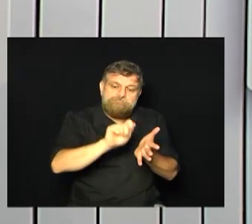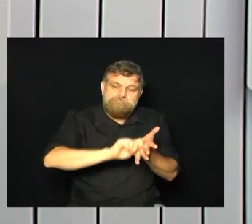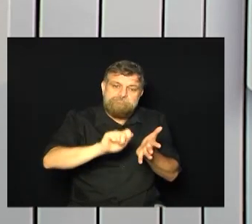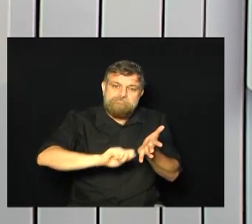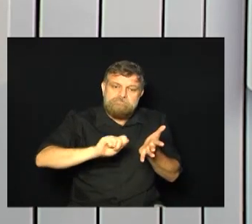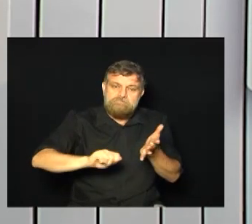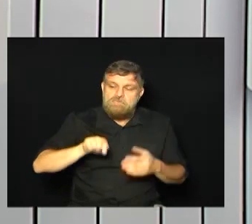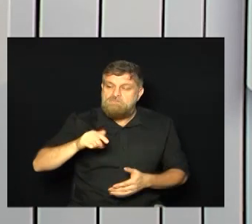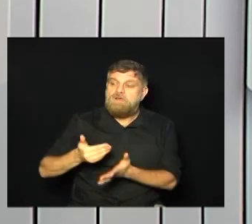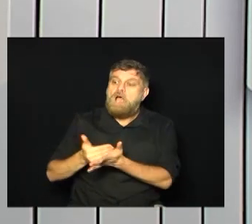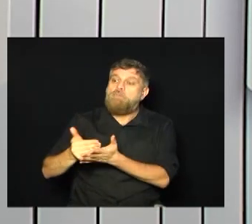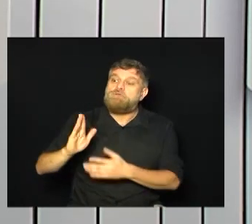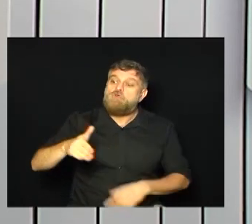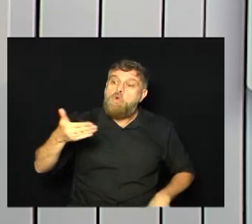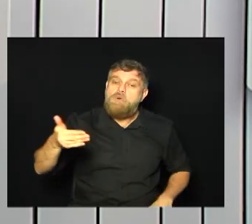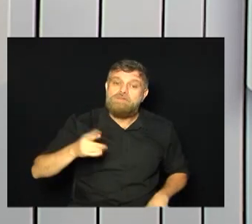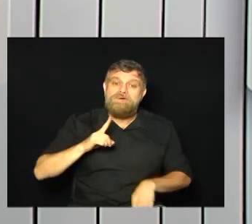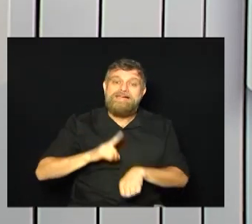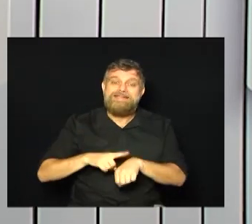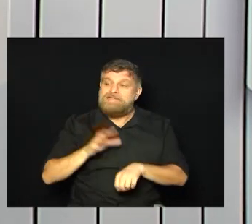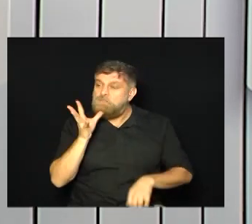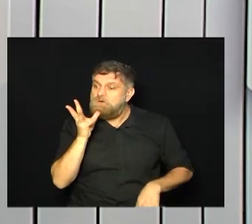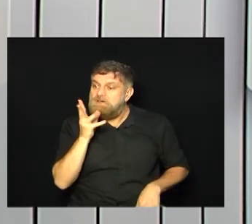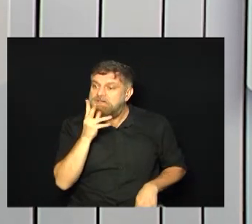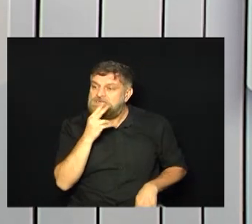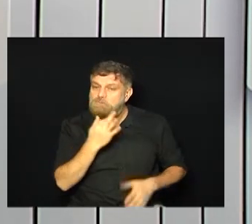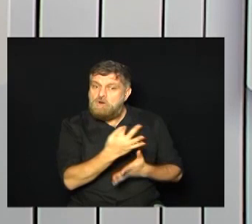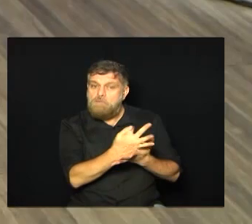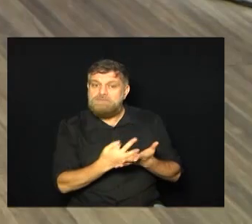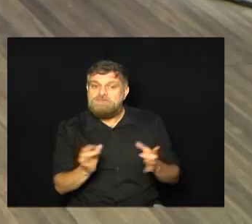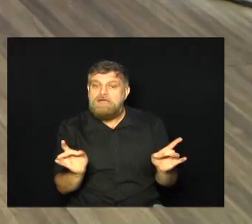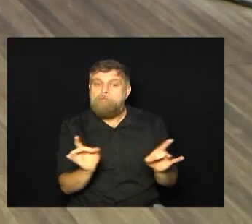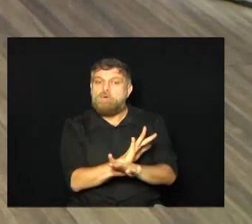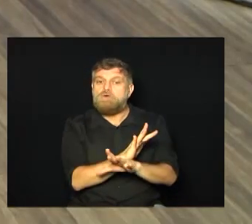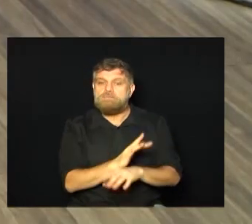você começou e quanto tempo você demorou para escrever o livro?